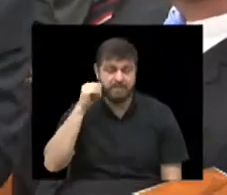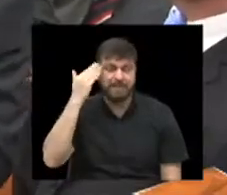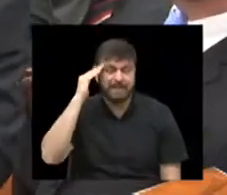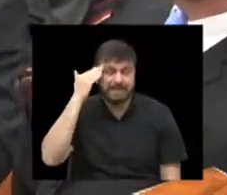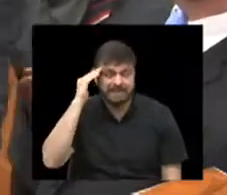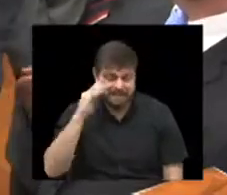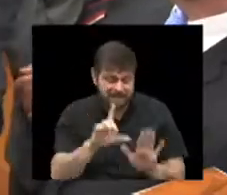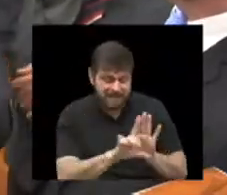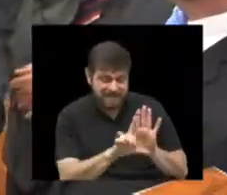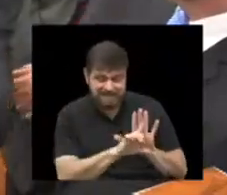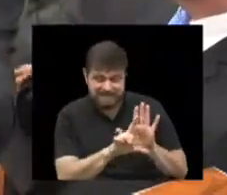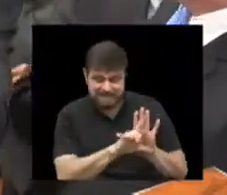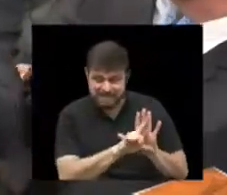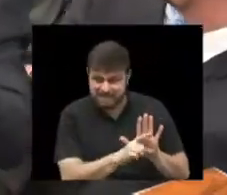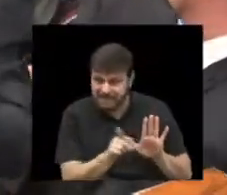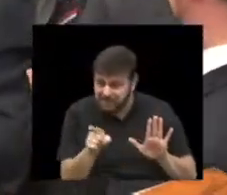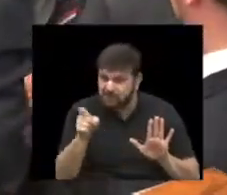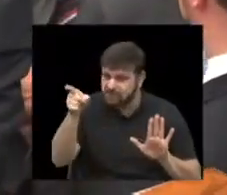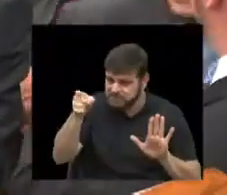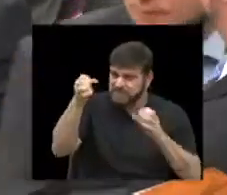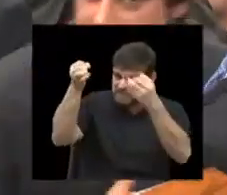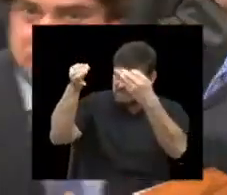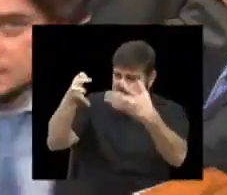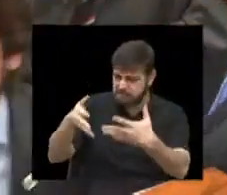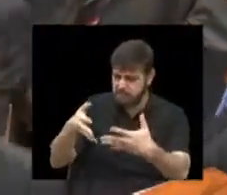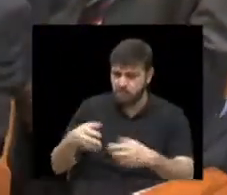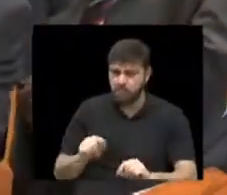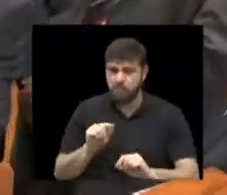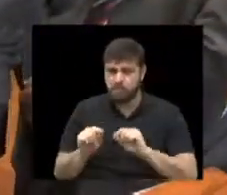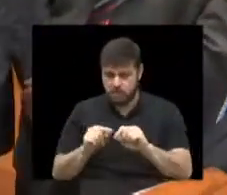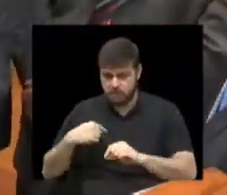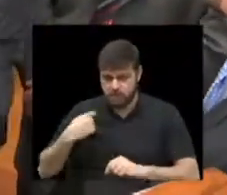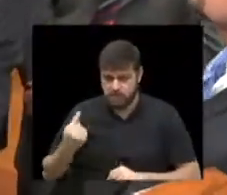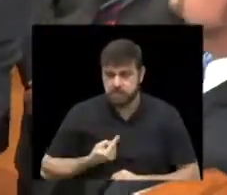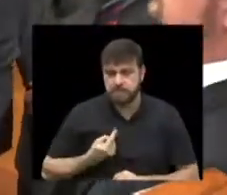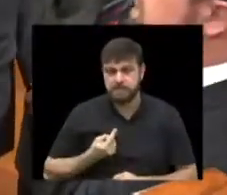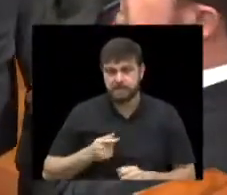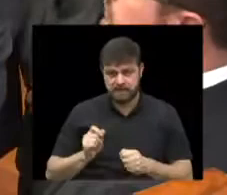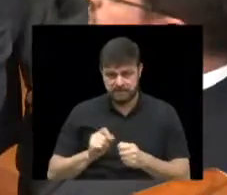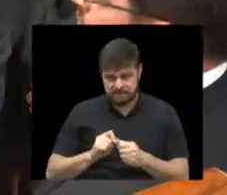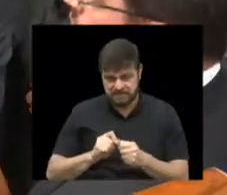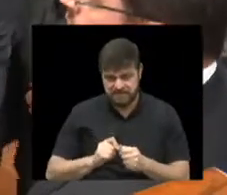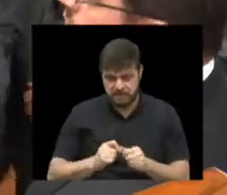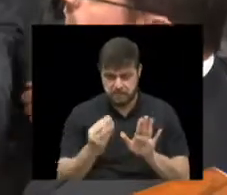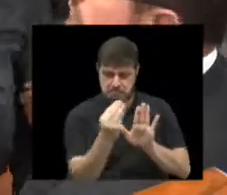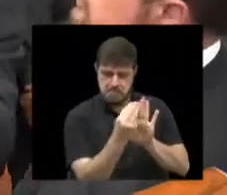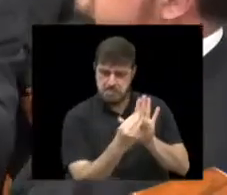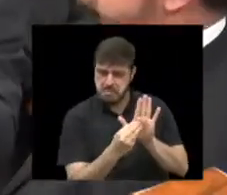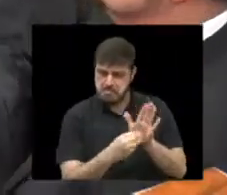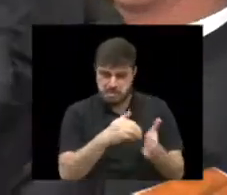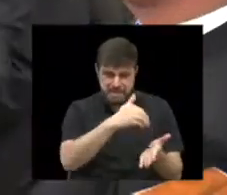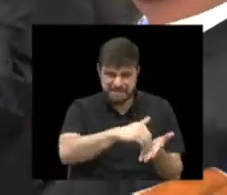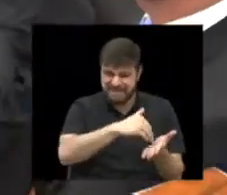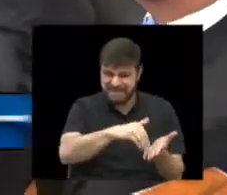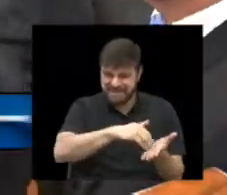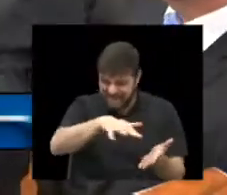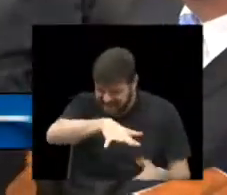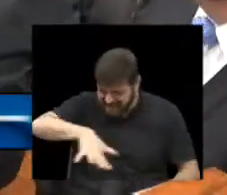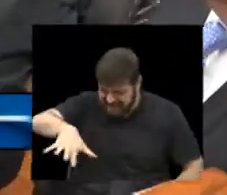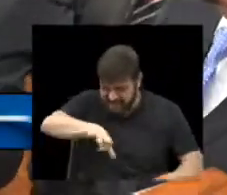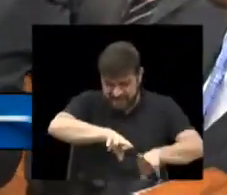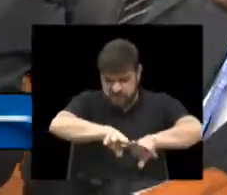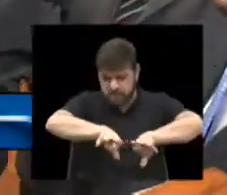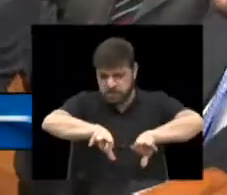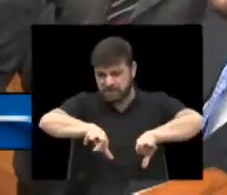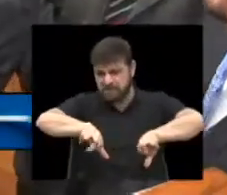Diretrizes Orçamentárias, aquilo que o senhor acabou de explicar, é aquilo que se pretende, está englobado aí todas as secretarias num bolo